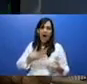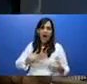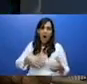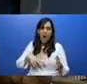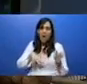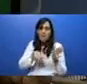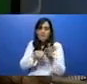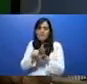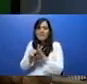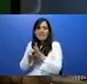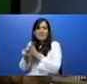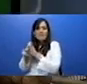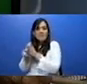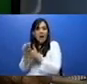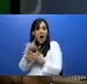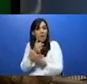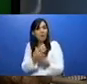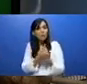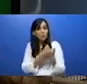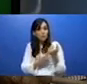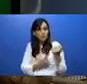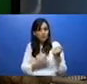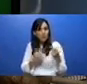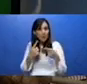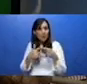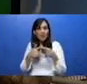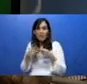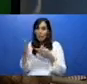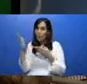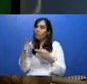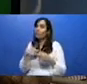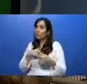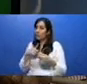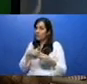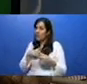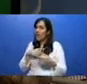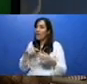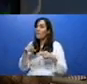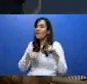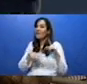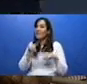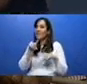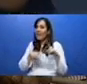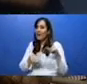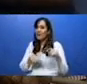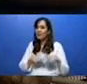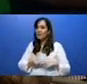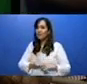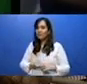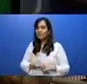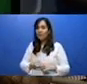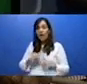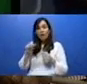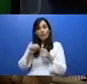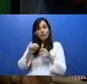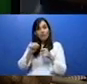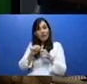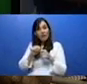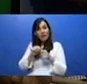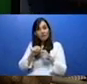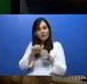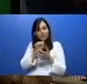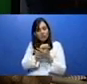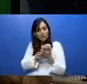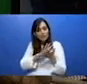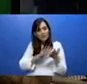pesquisa na apostila, que tudo que está aqui na tarefa foi falado em sala, tem no material de vocês, tá? Façam os exercícios direitinho